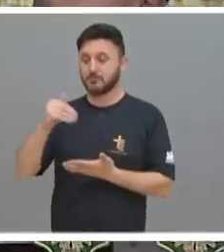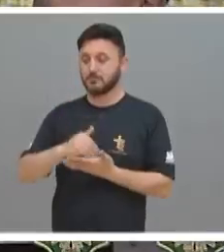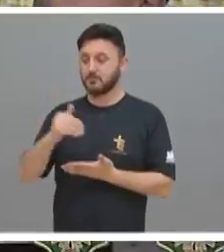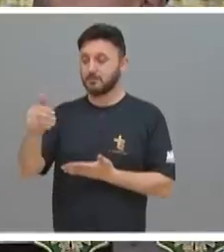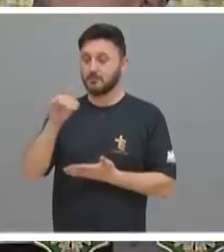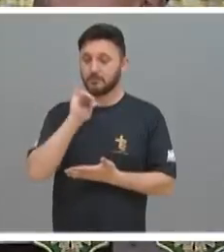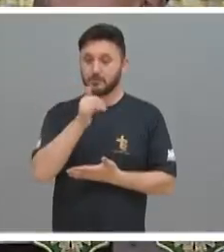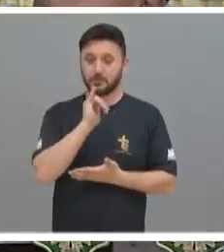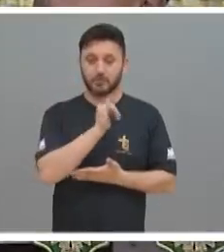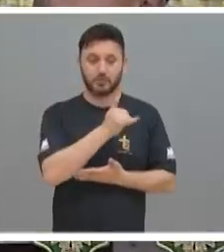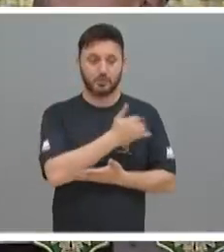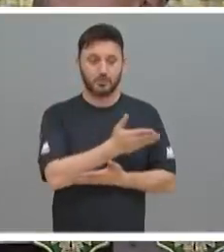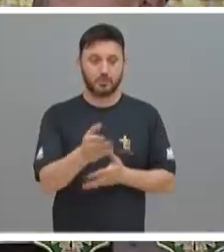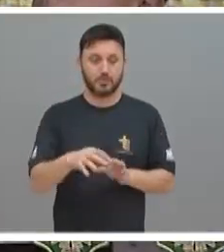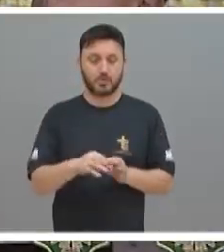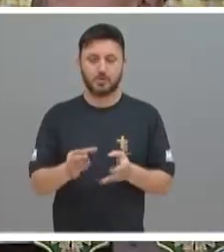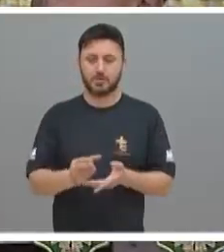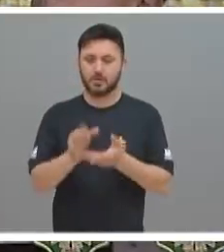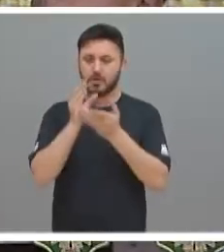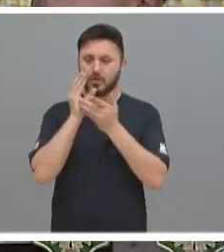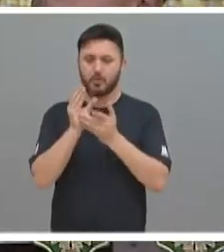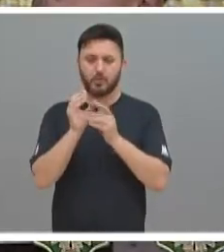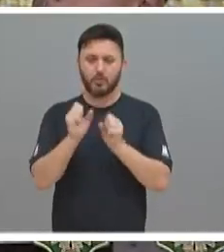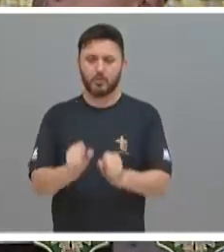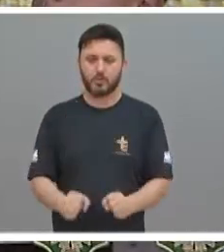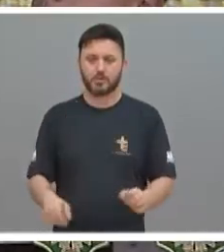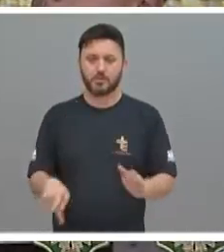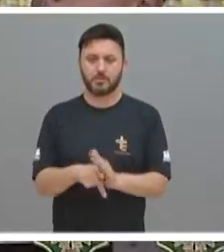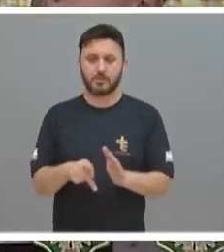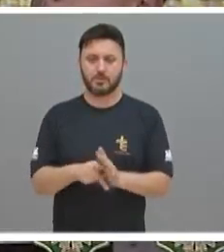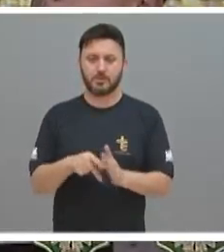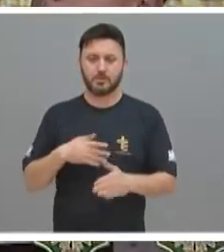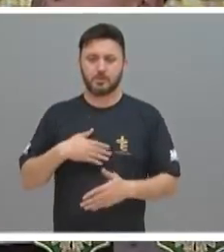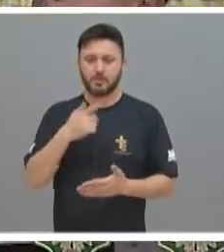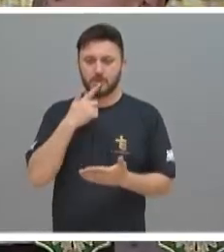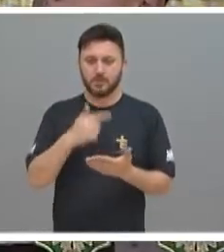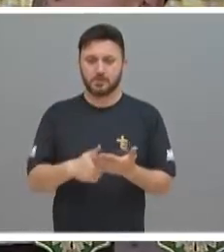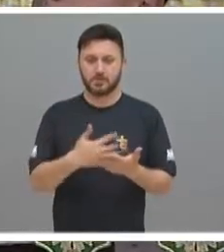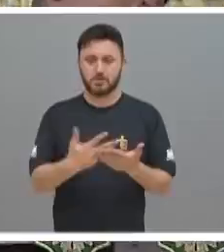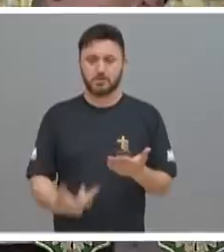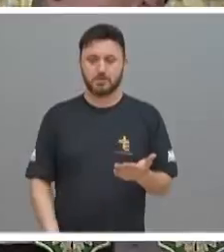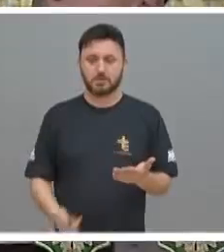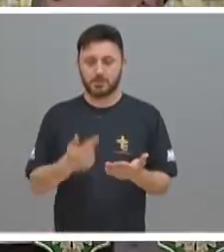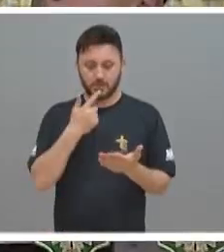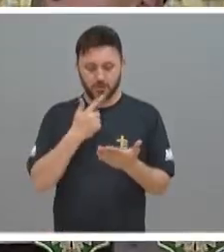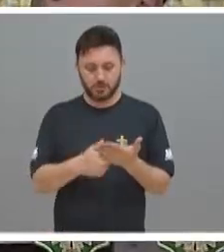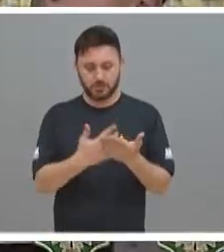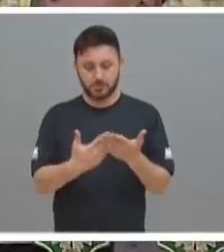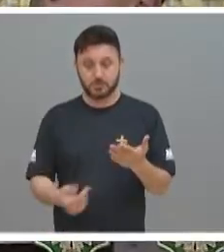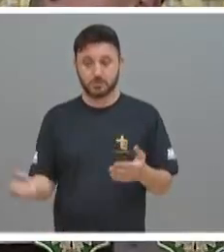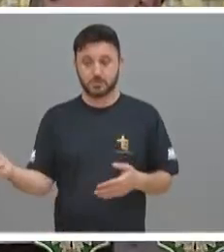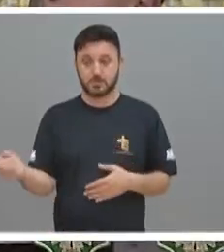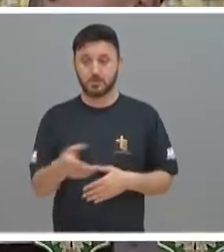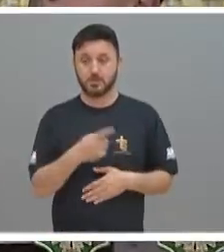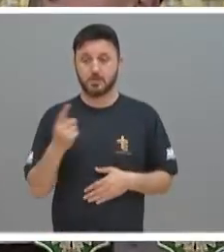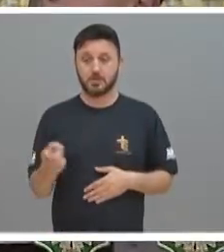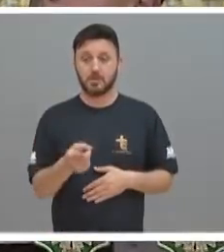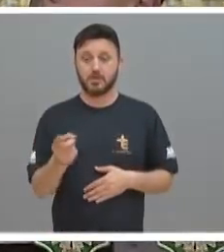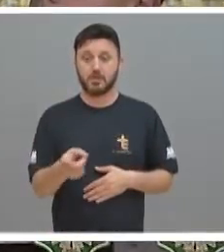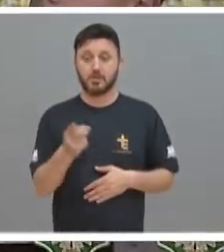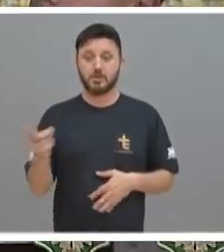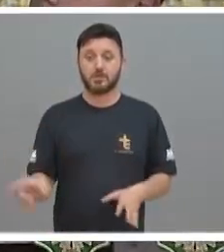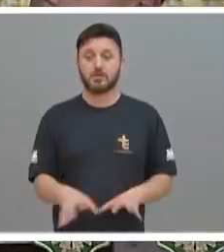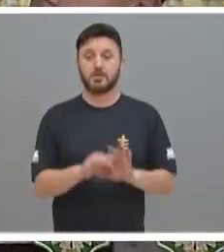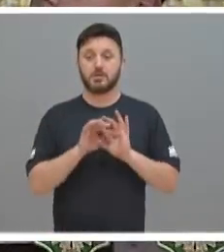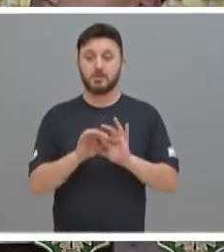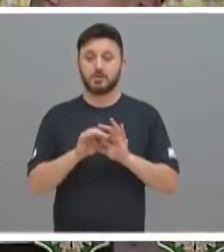seus discípulos, dizendo: Tomai todos e bebei, este é o cálice do meu sangue, o sangue da